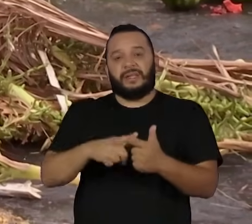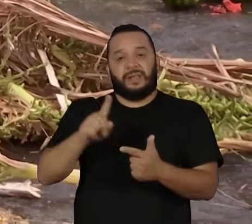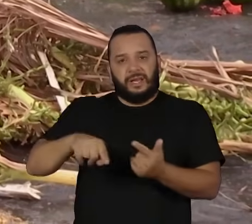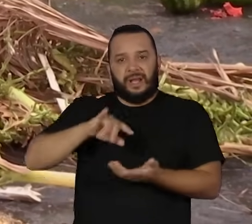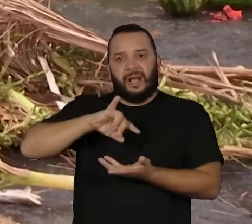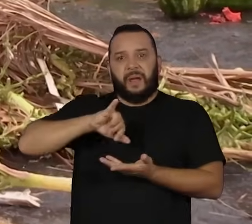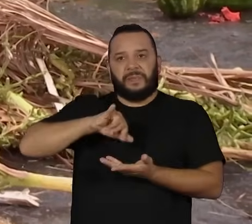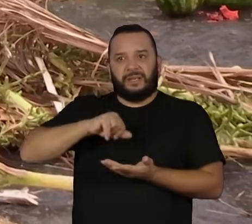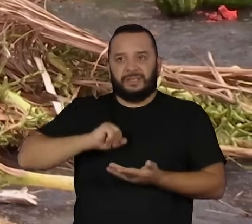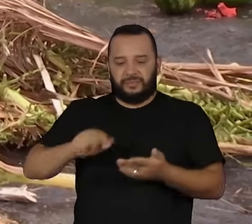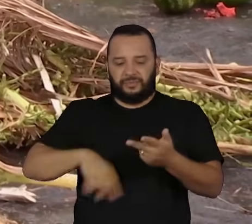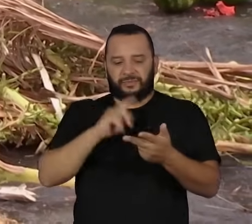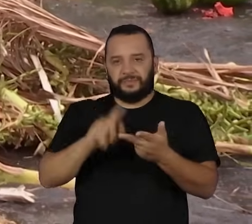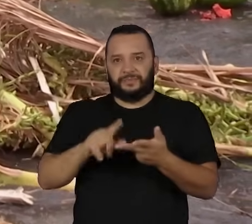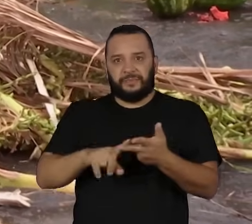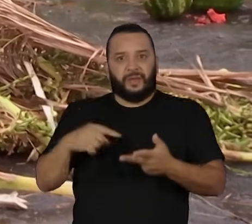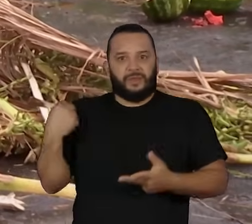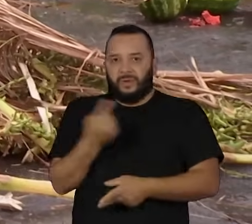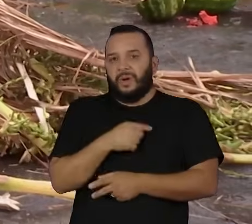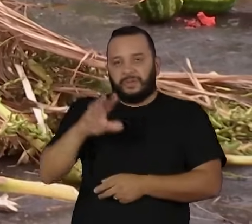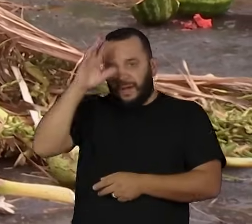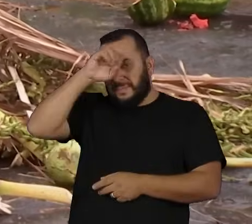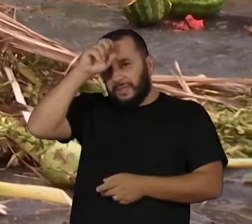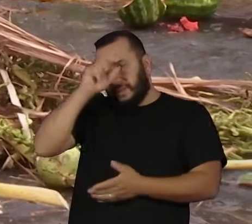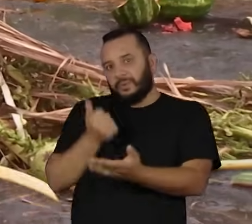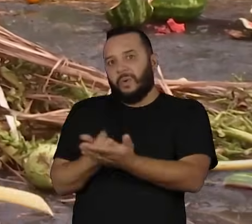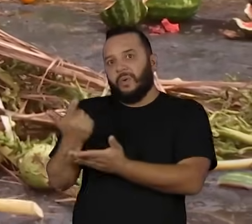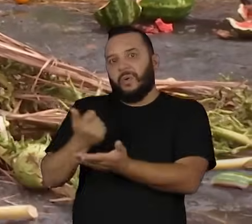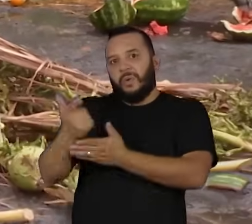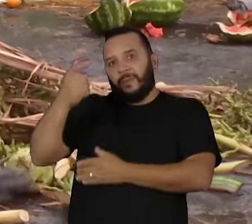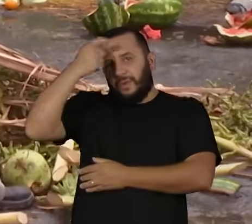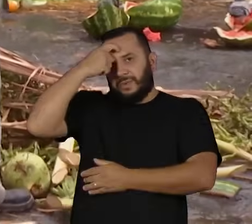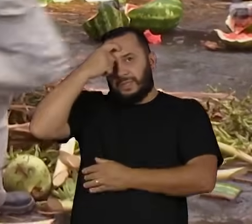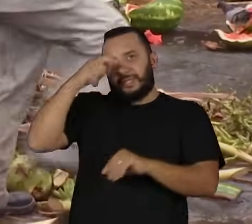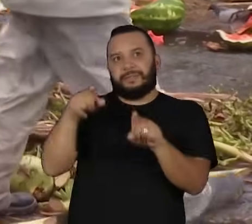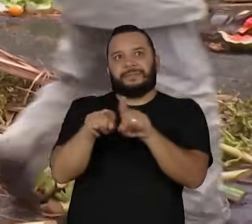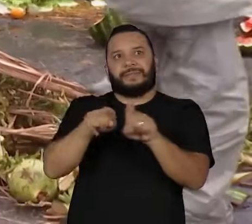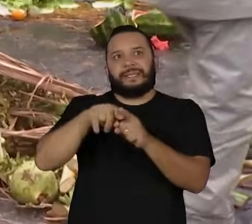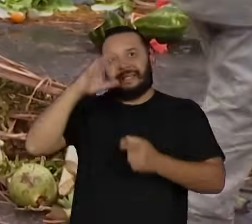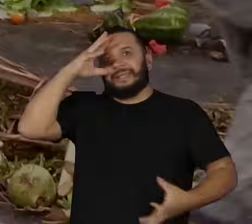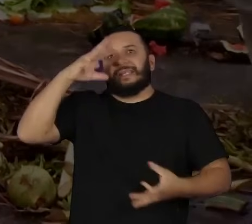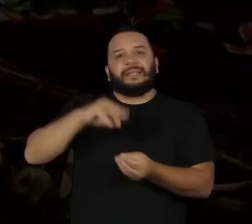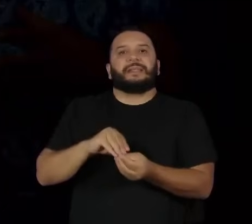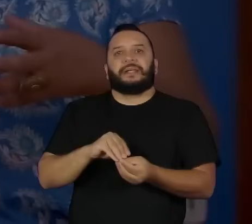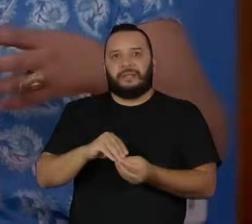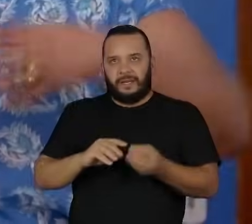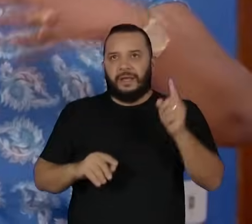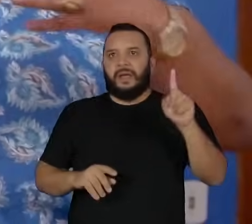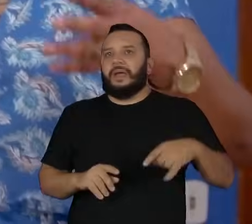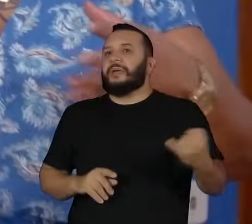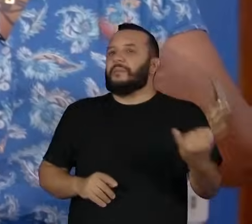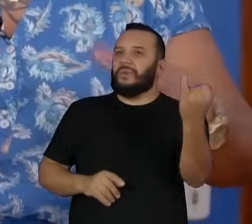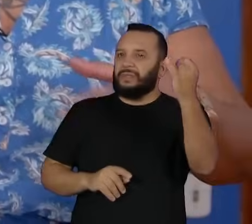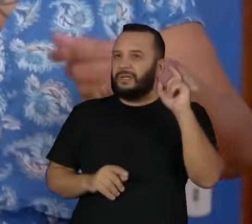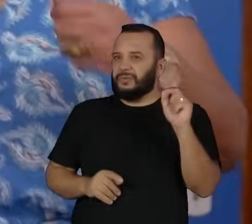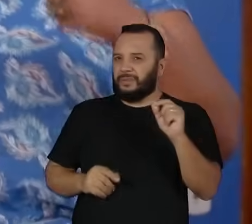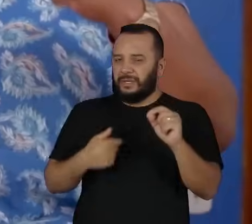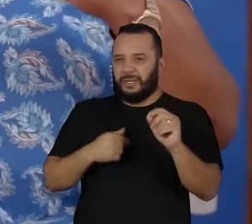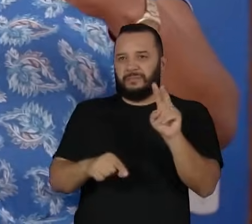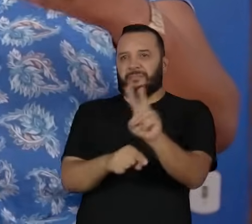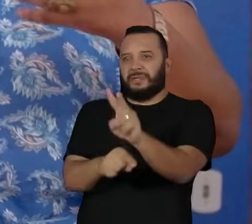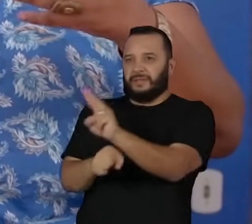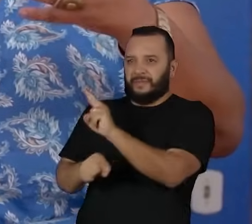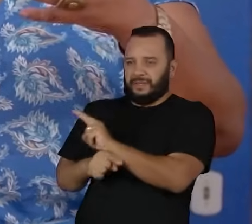que não aprendemos a ter uma relação de consumo consciente, de entender o quanto é importante a